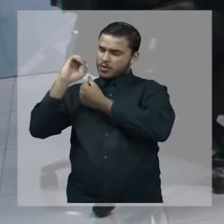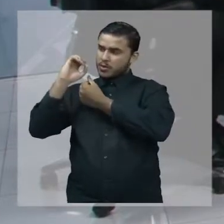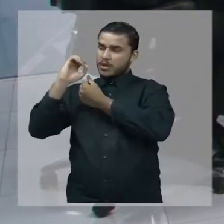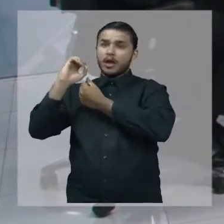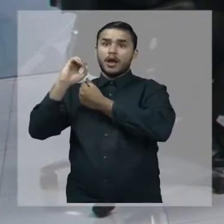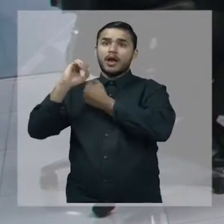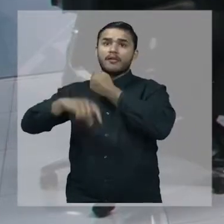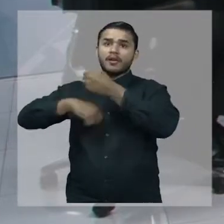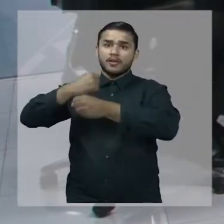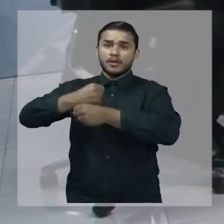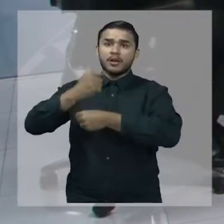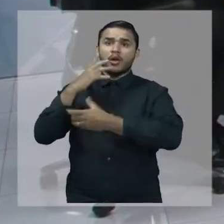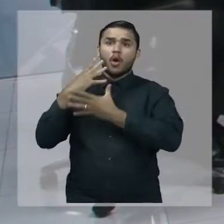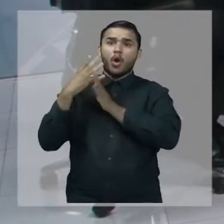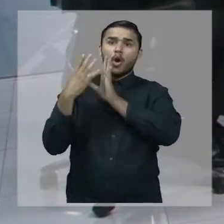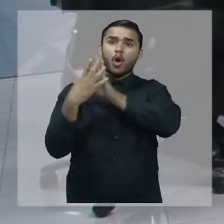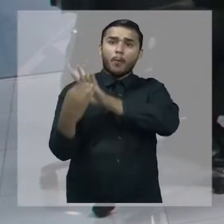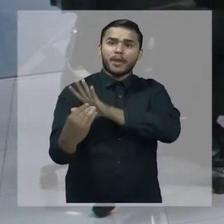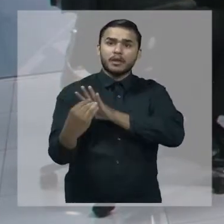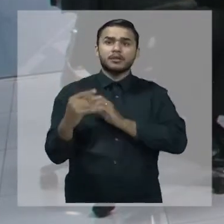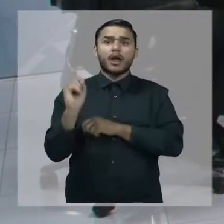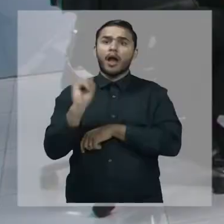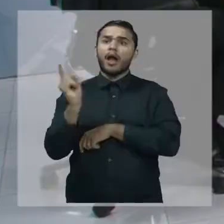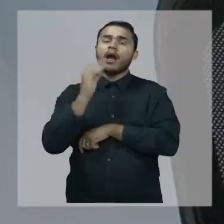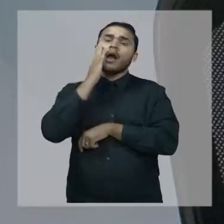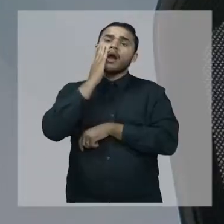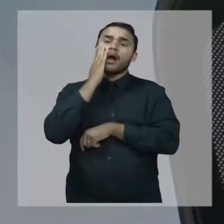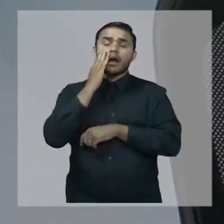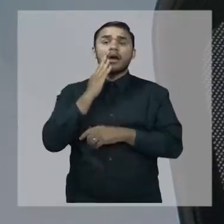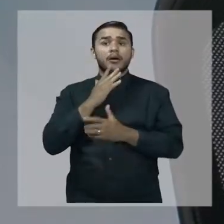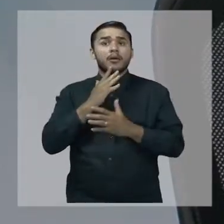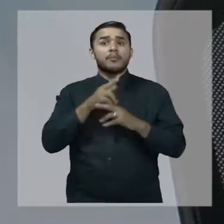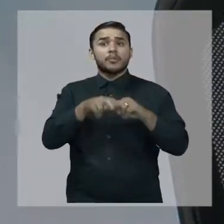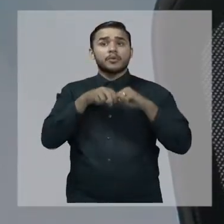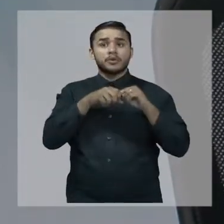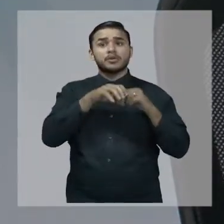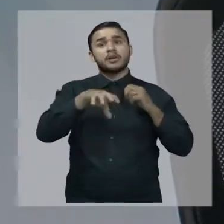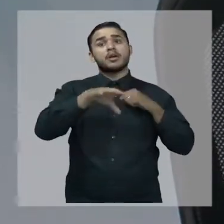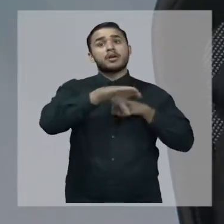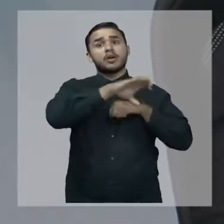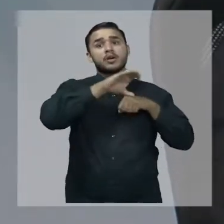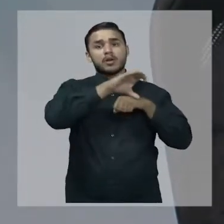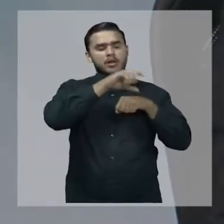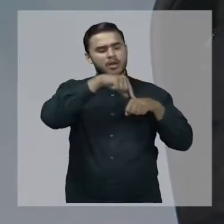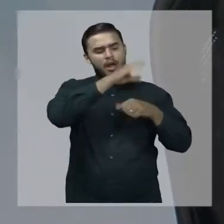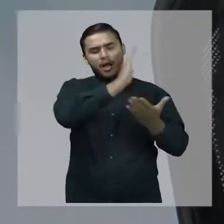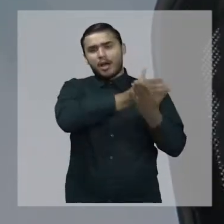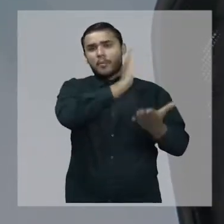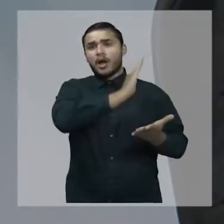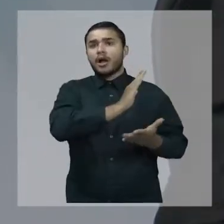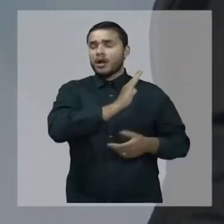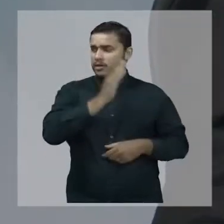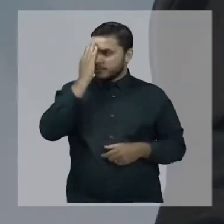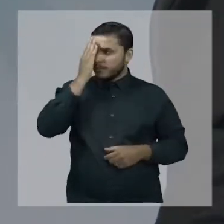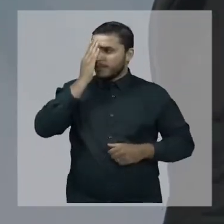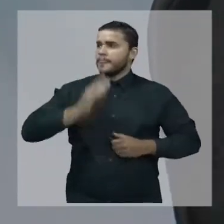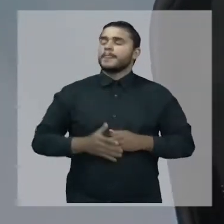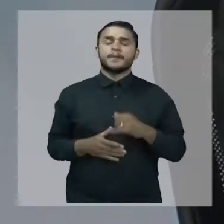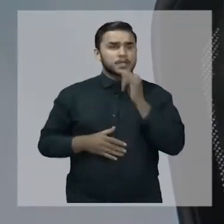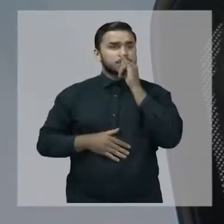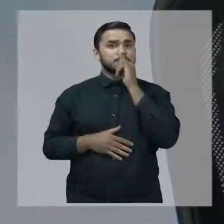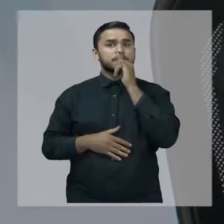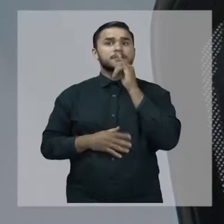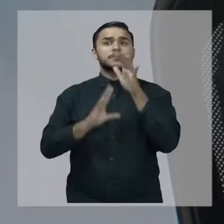anterior. É devolver ao parlamento e à classe política o poder que ela mesma se sabotou na Constituinte. Então você vai romper com esse paradigma,